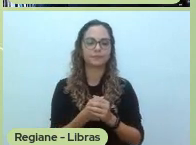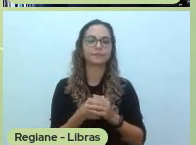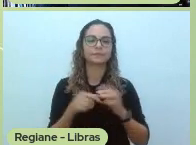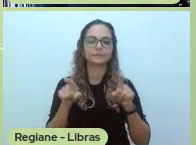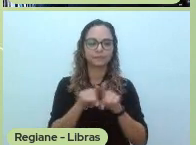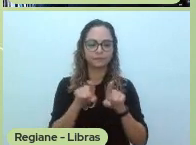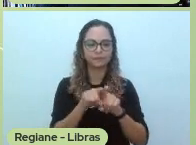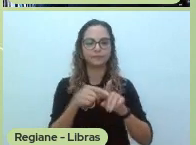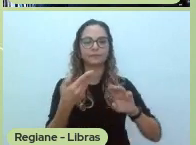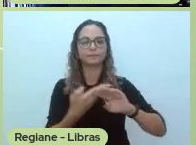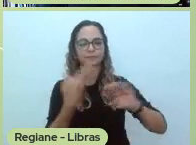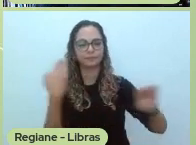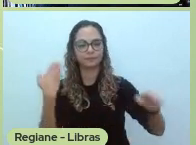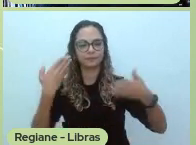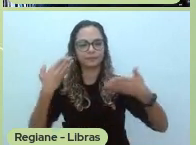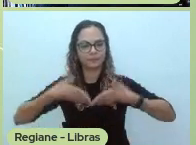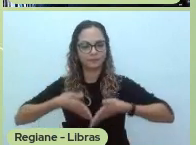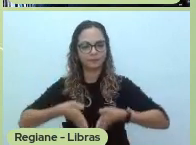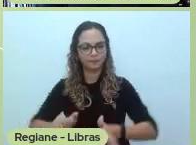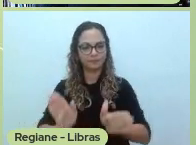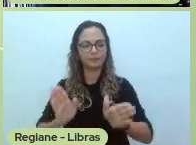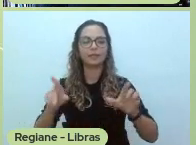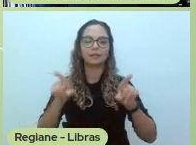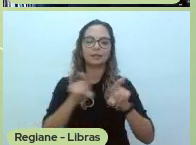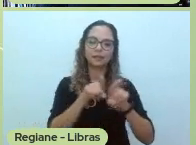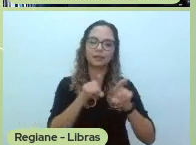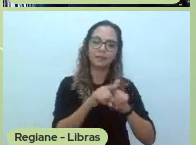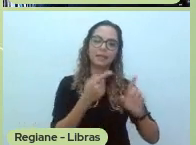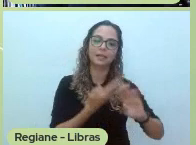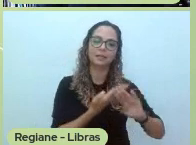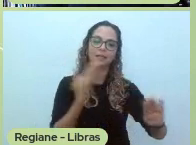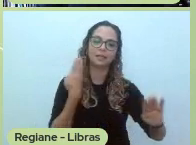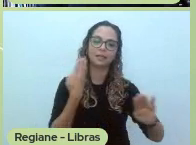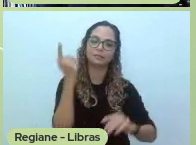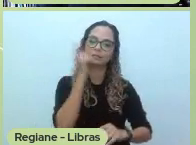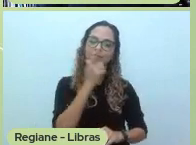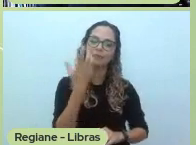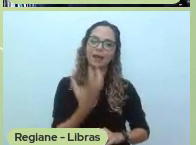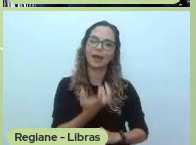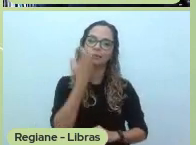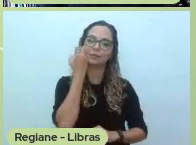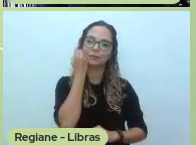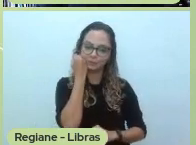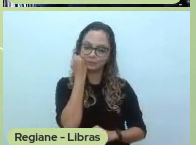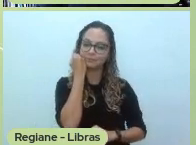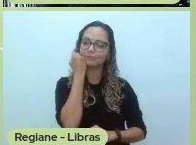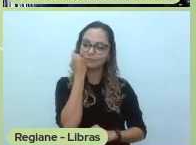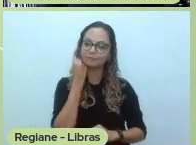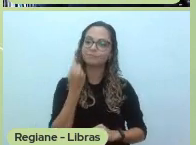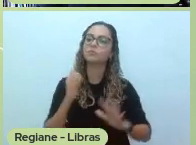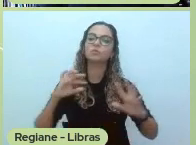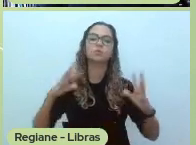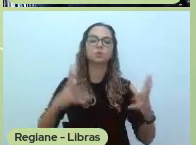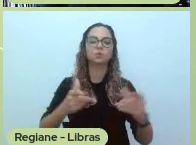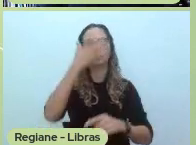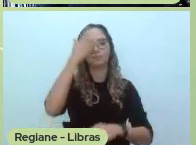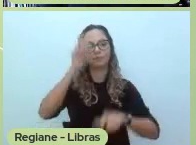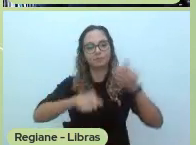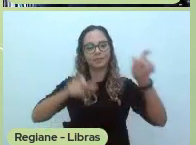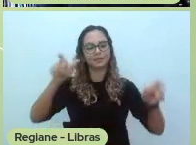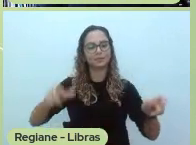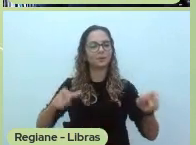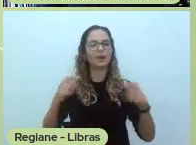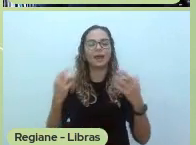e a licença quando acontece uma adoção, de forma para que a gente trate todas as pessoas igual, e em especial nesse momento